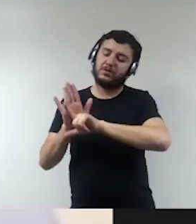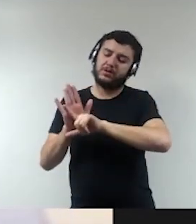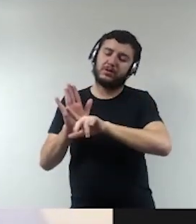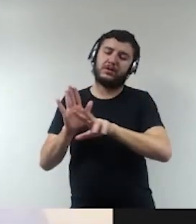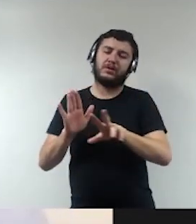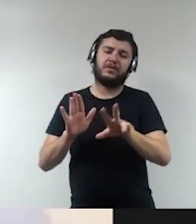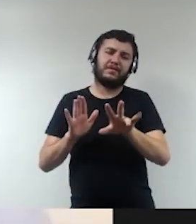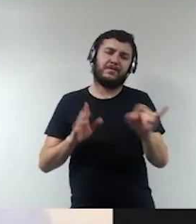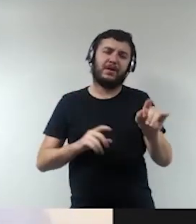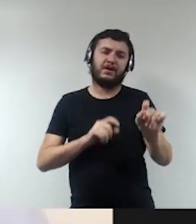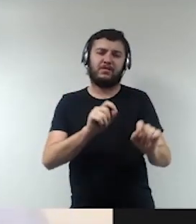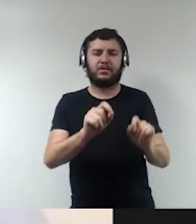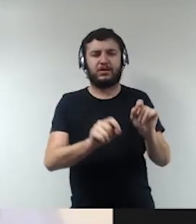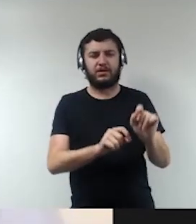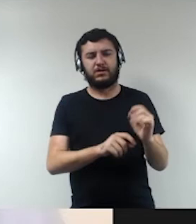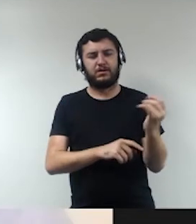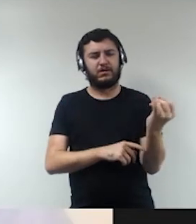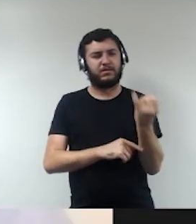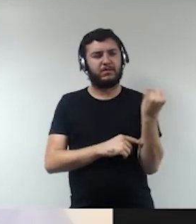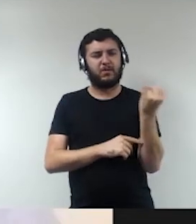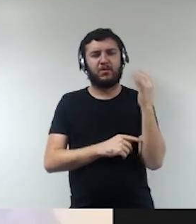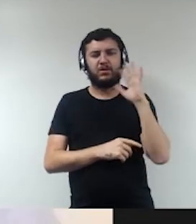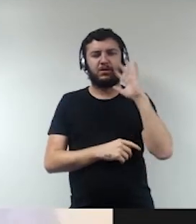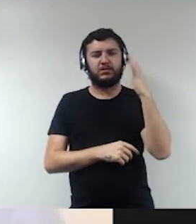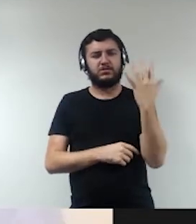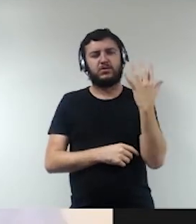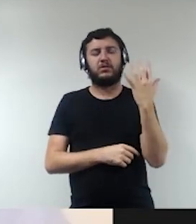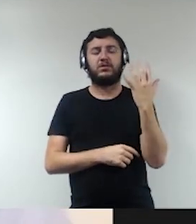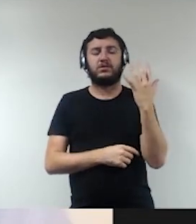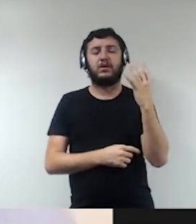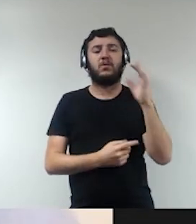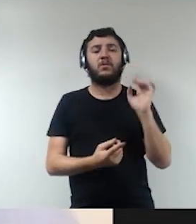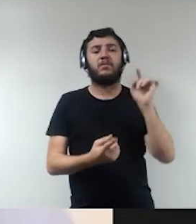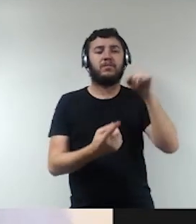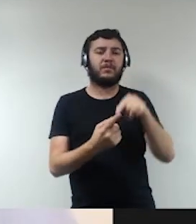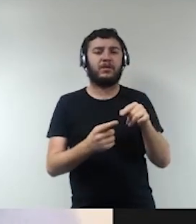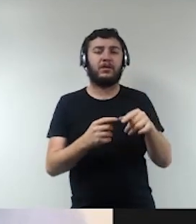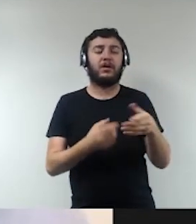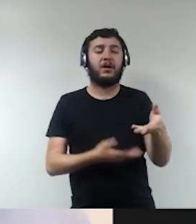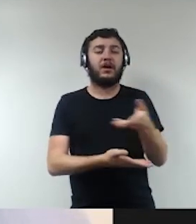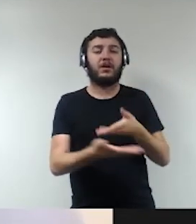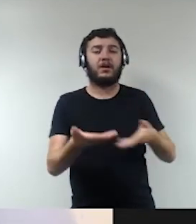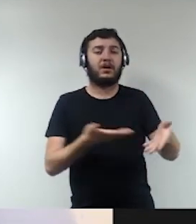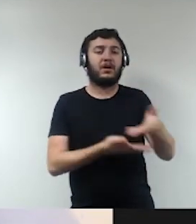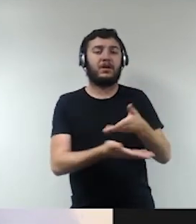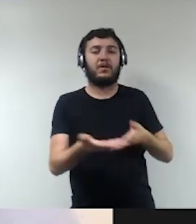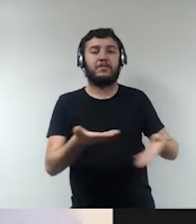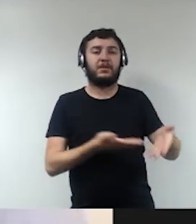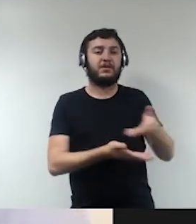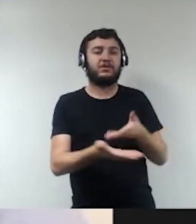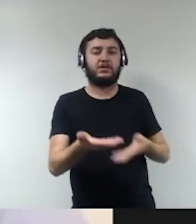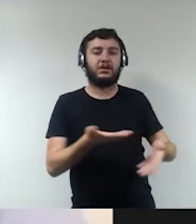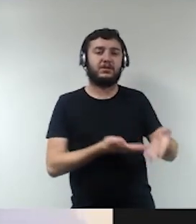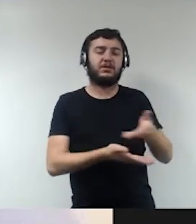das mais importantes soluções para que a mediação efetivamente tenha efetividade em RJ.